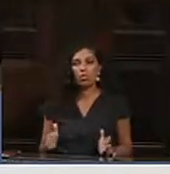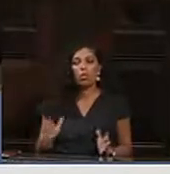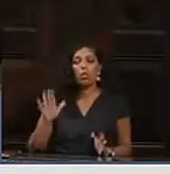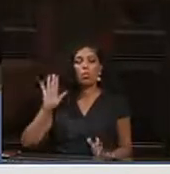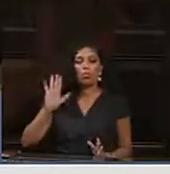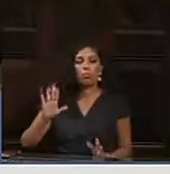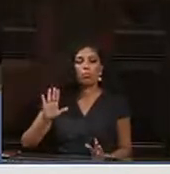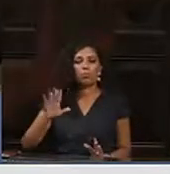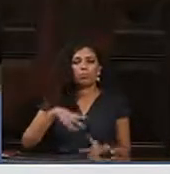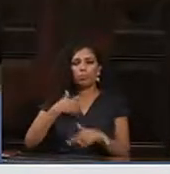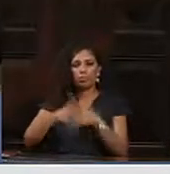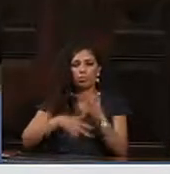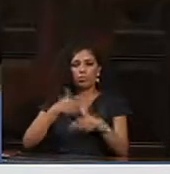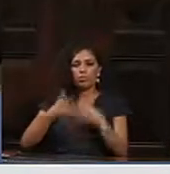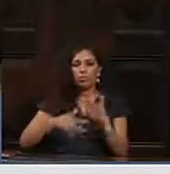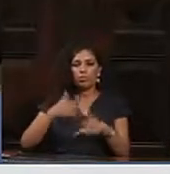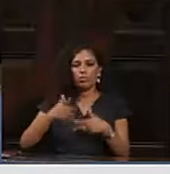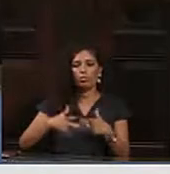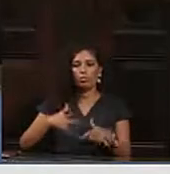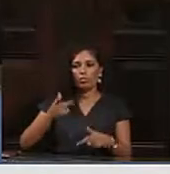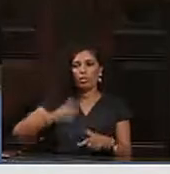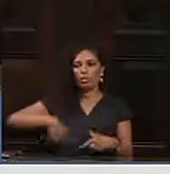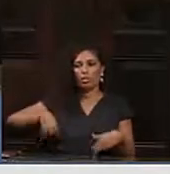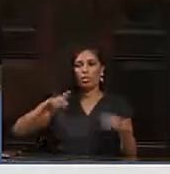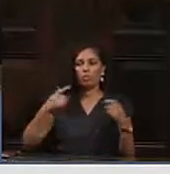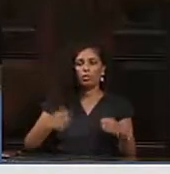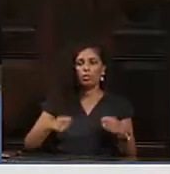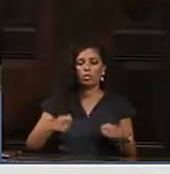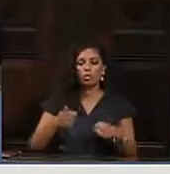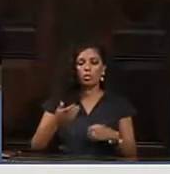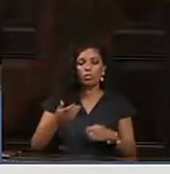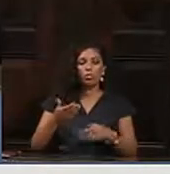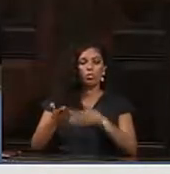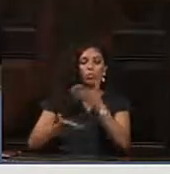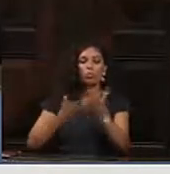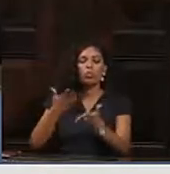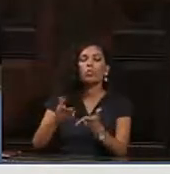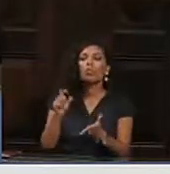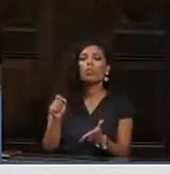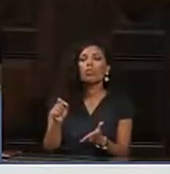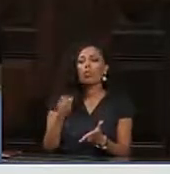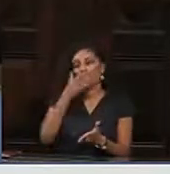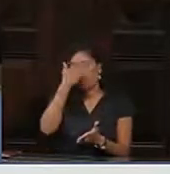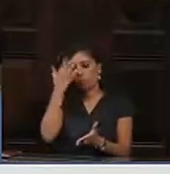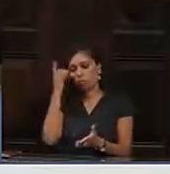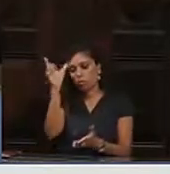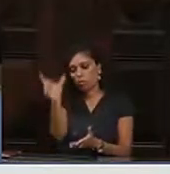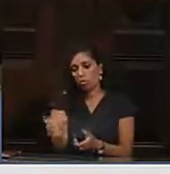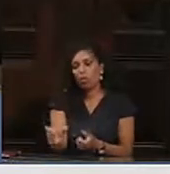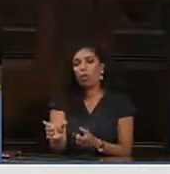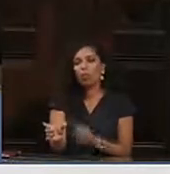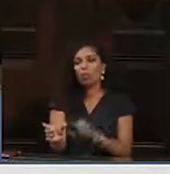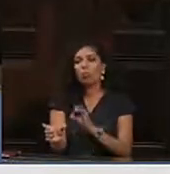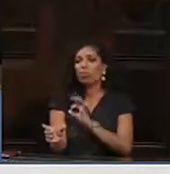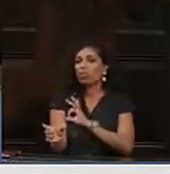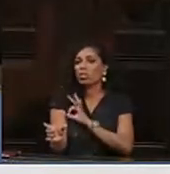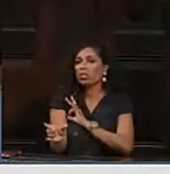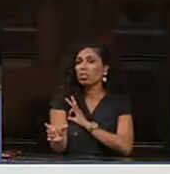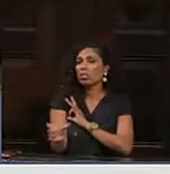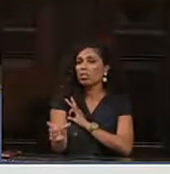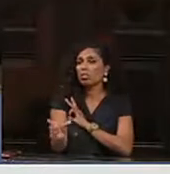Porém, o que eu estou falando aqui, nós temos que cuidar de quem? De quem está dentro, valorizar quem já está na